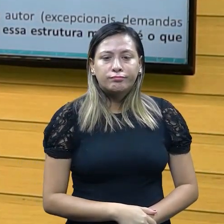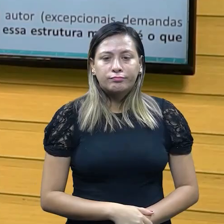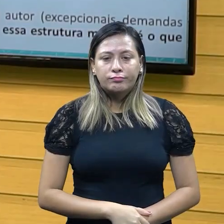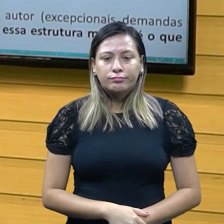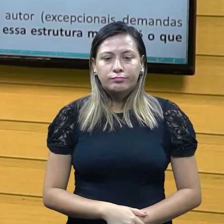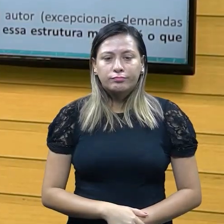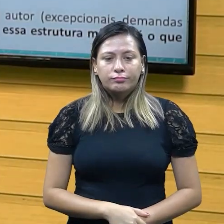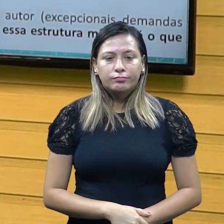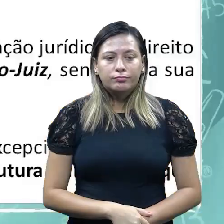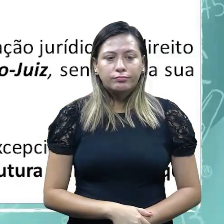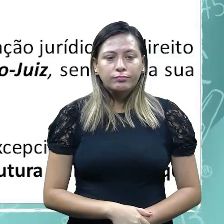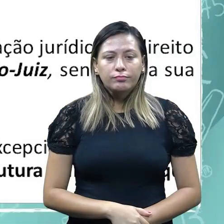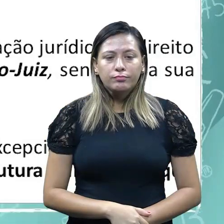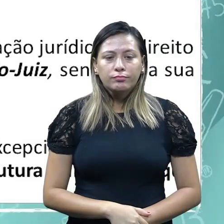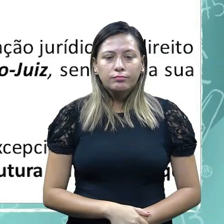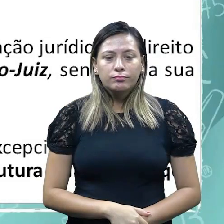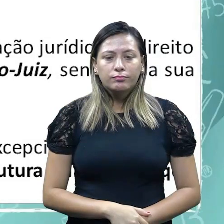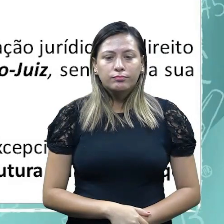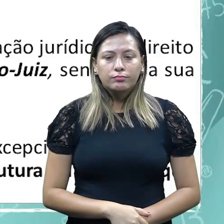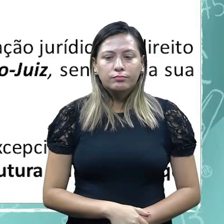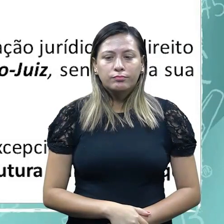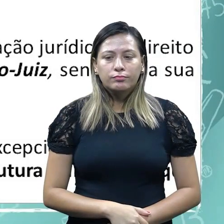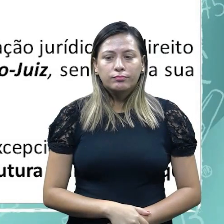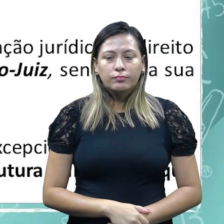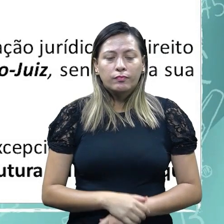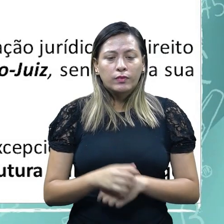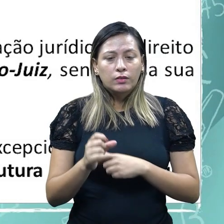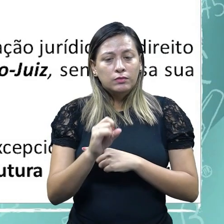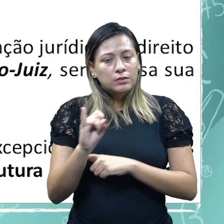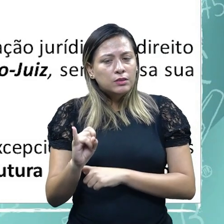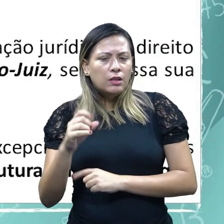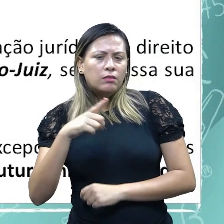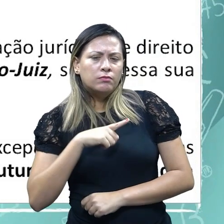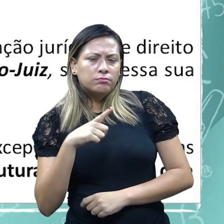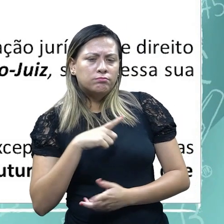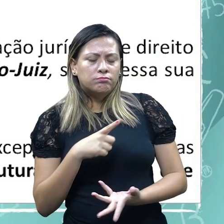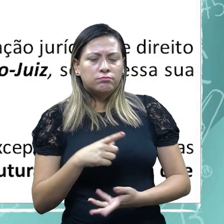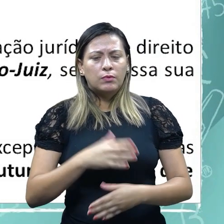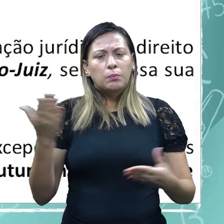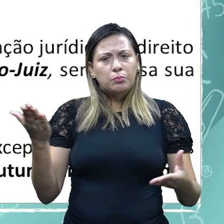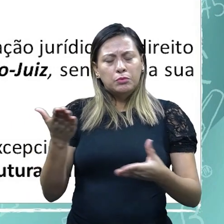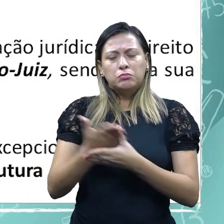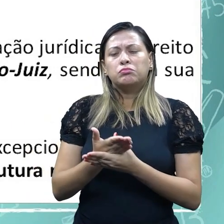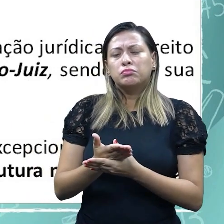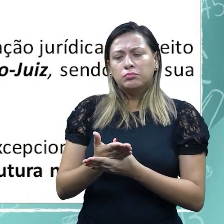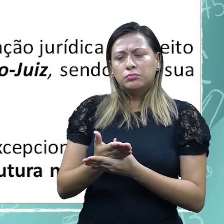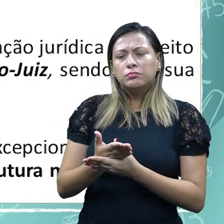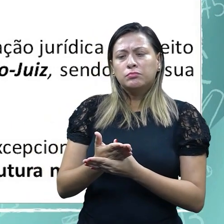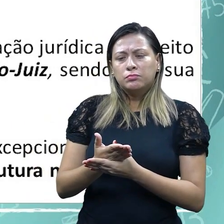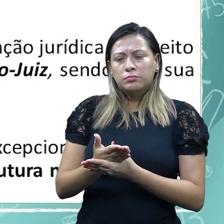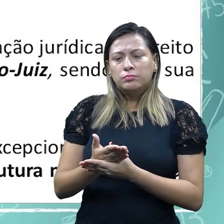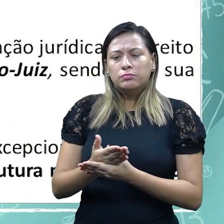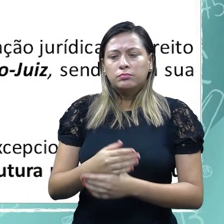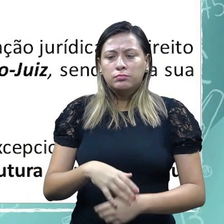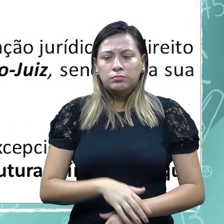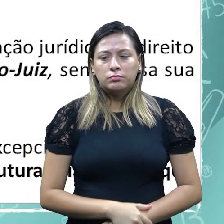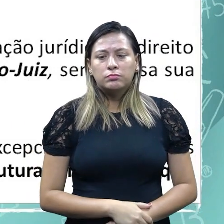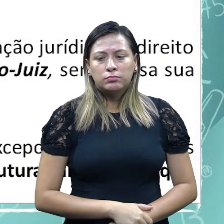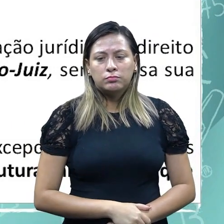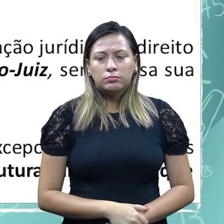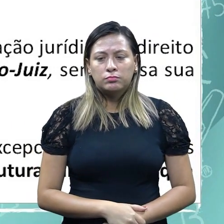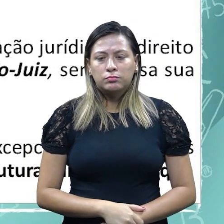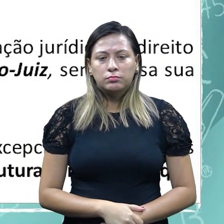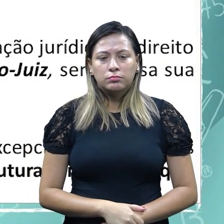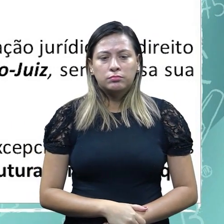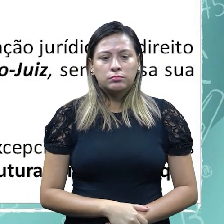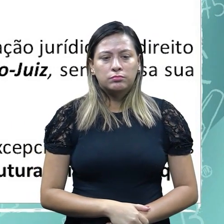aí de algumas outras questões. Então, ainda que excepcionalmente possa existir processo sem autor, nesse